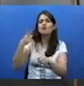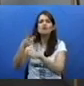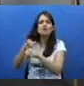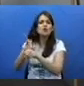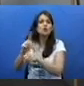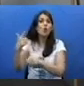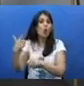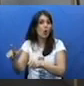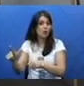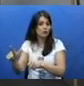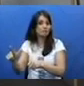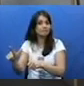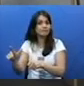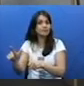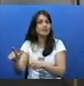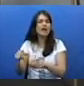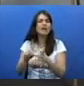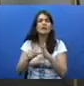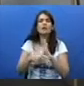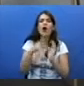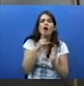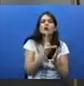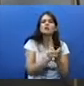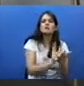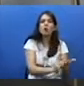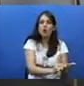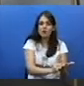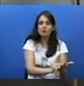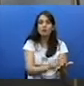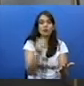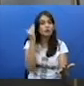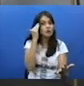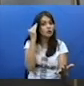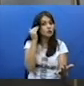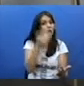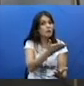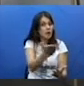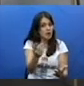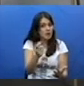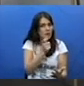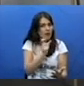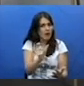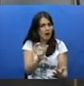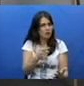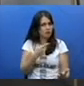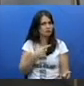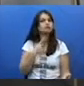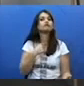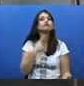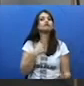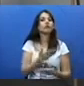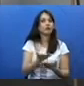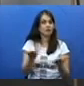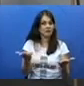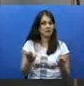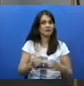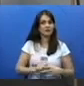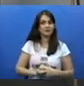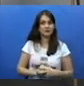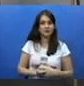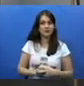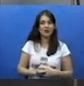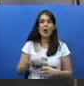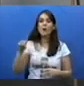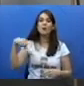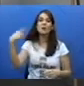calma e colocar as respostas de acordo com o entendimento e as palavrinhas de vocês, ok? Vamos para o